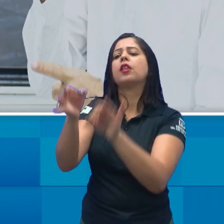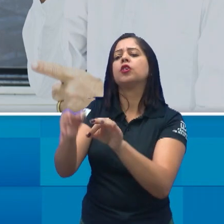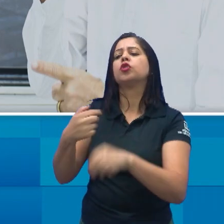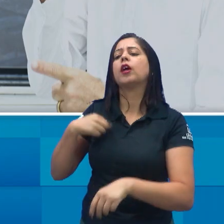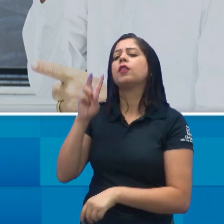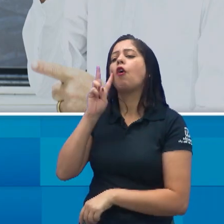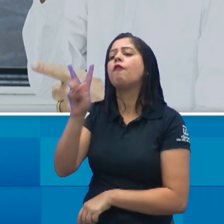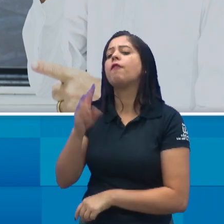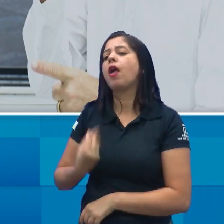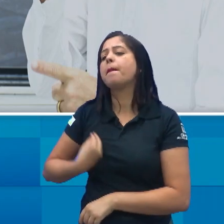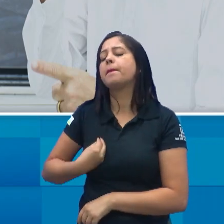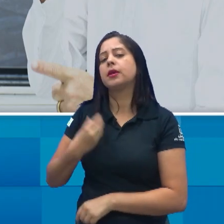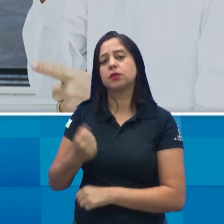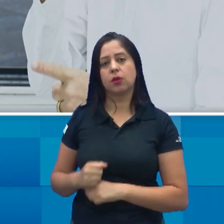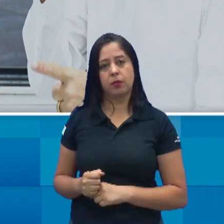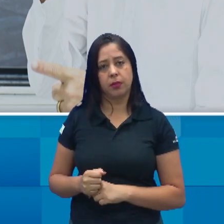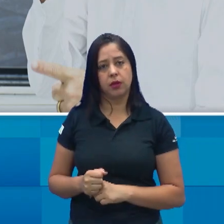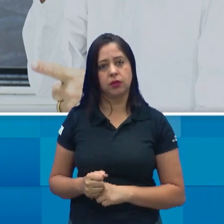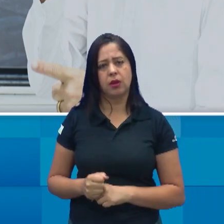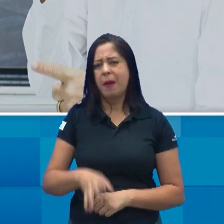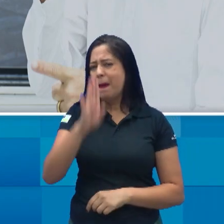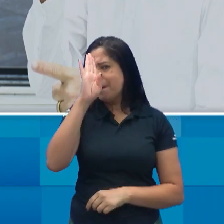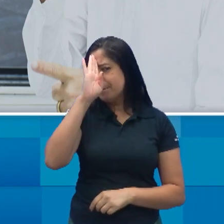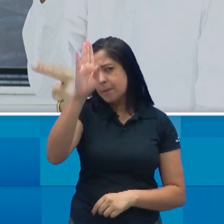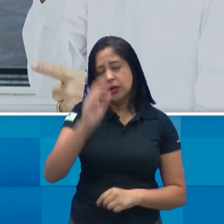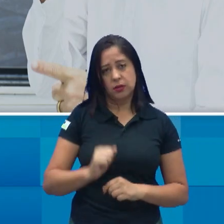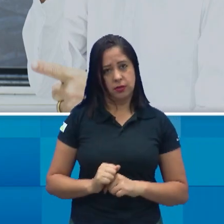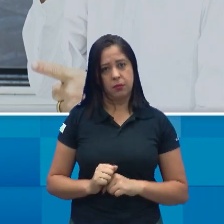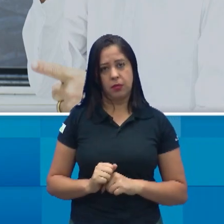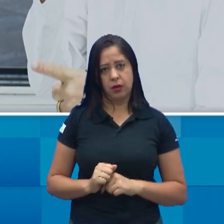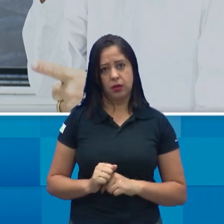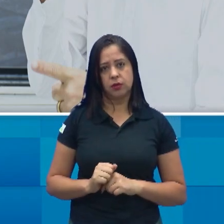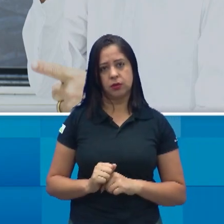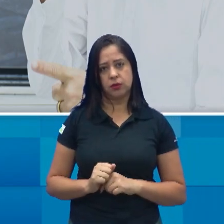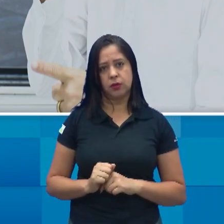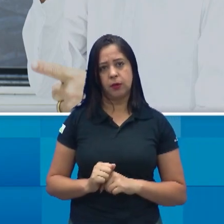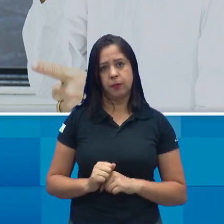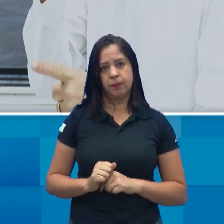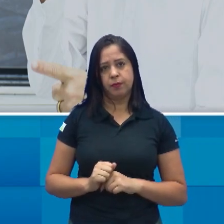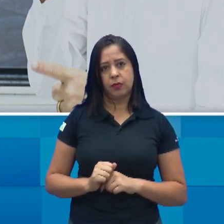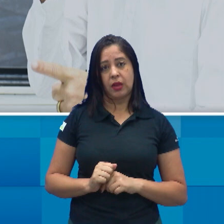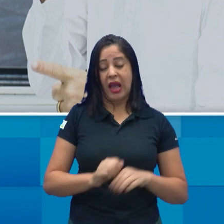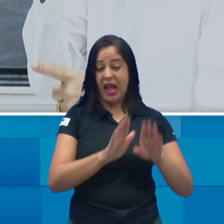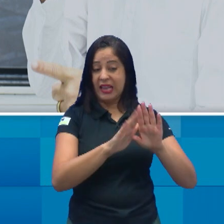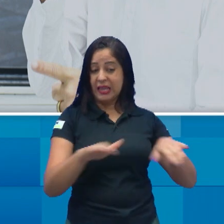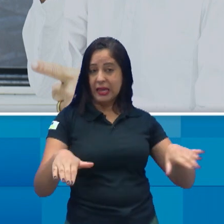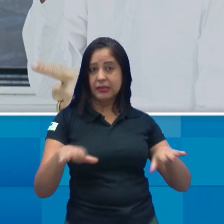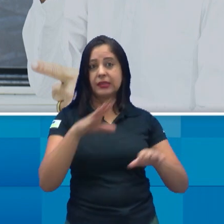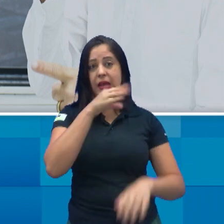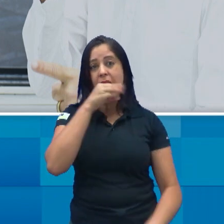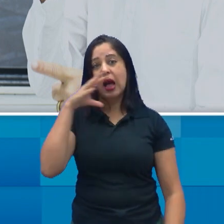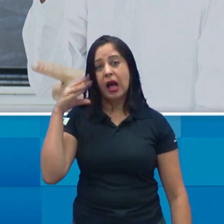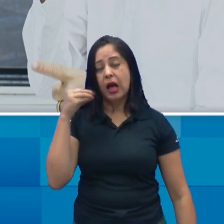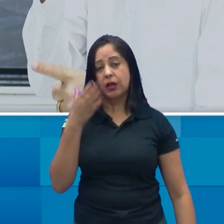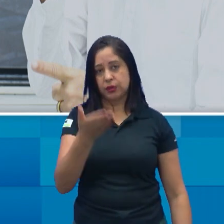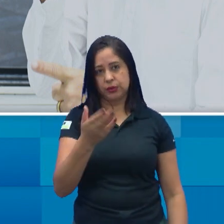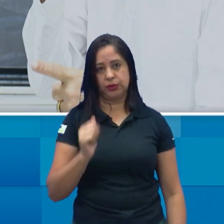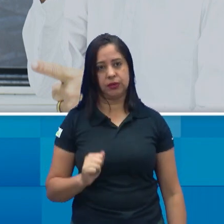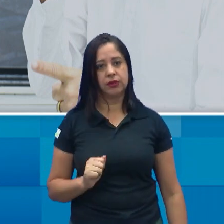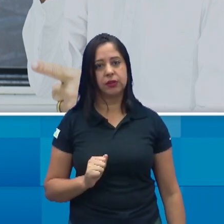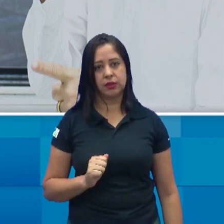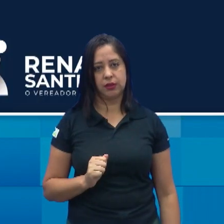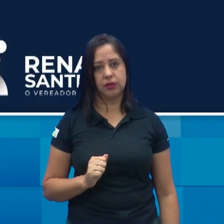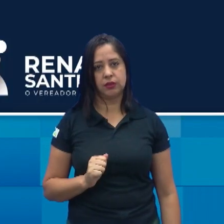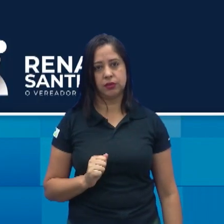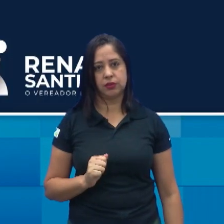como todos os outros, principalmente relacionados a crianças e jovens e adolescentes